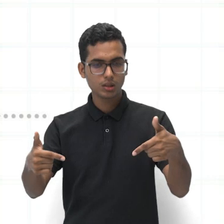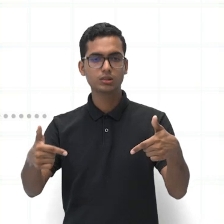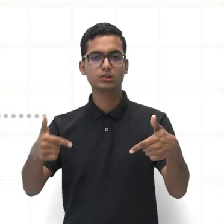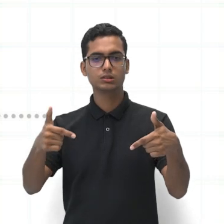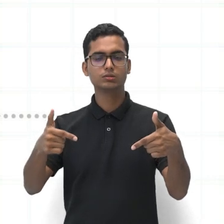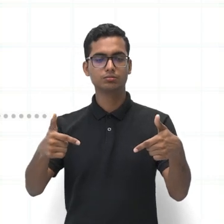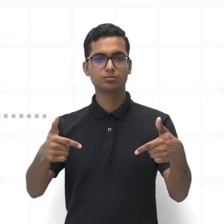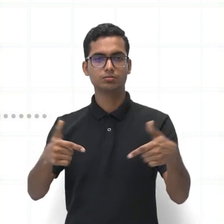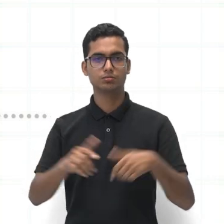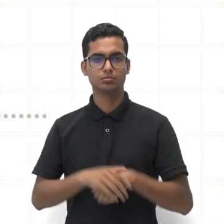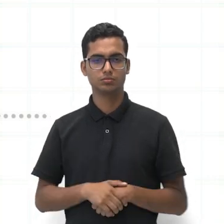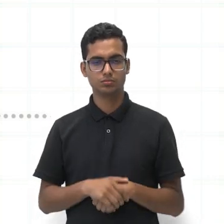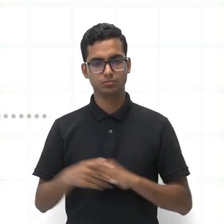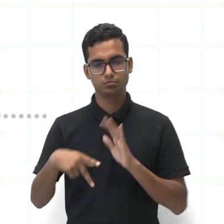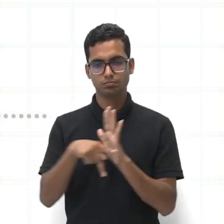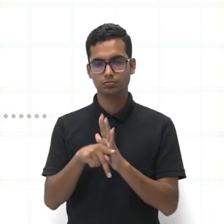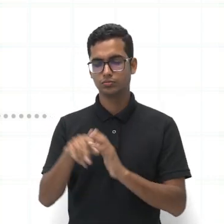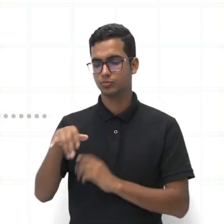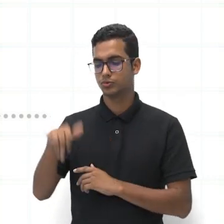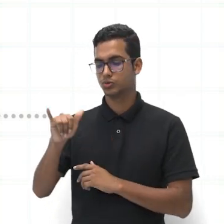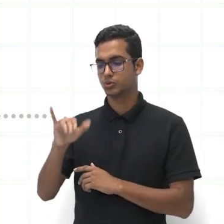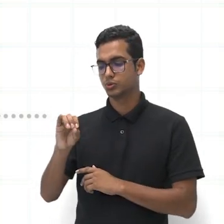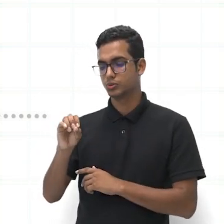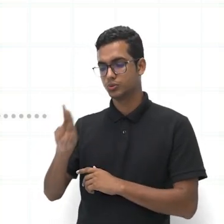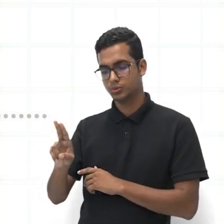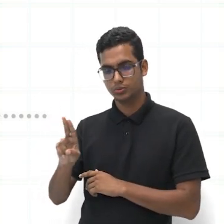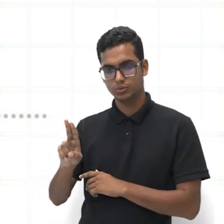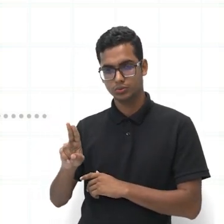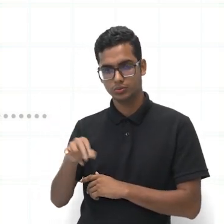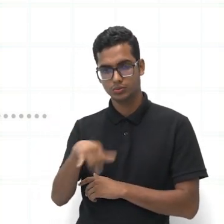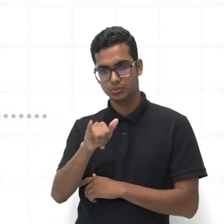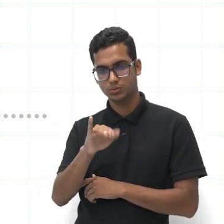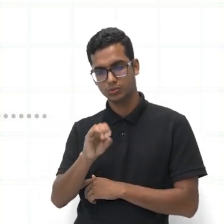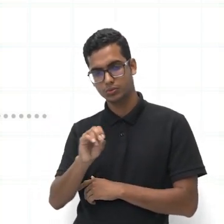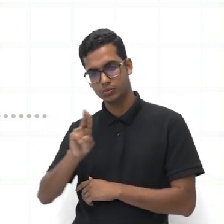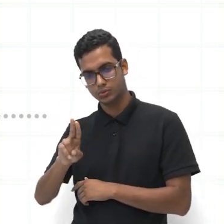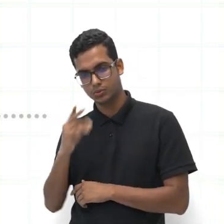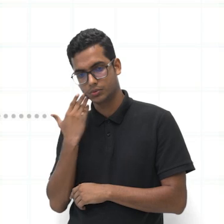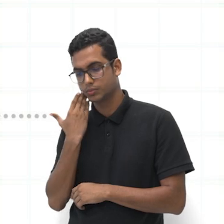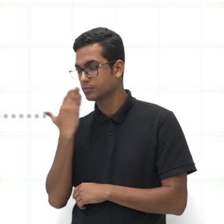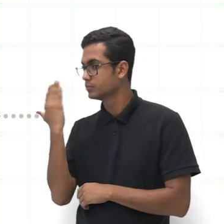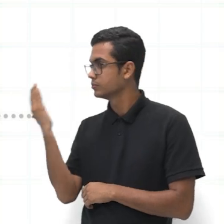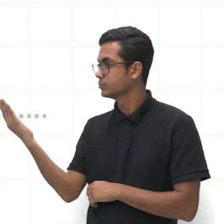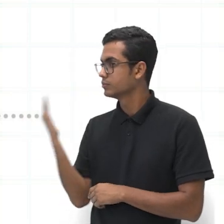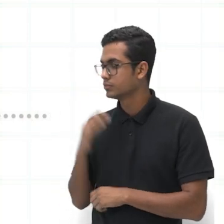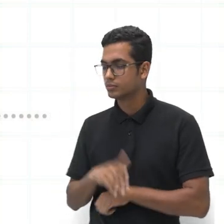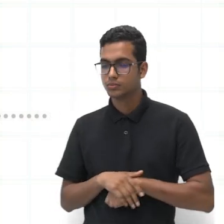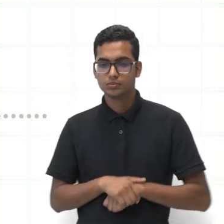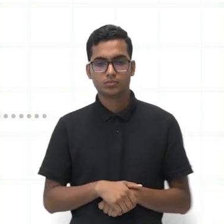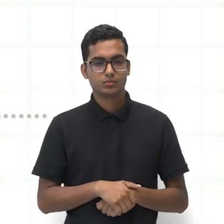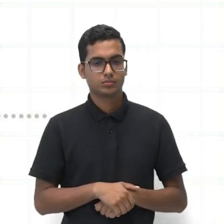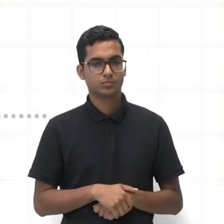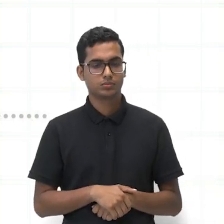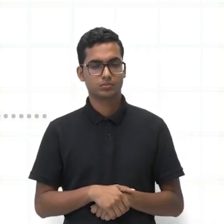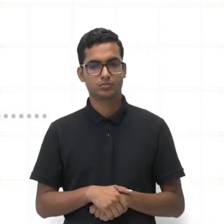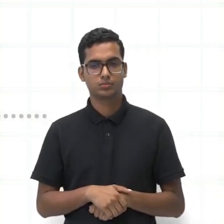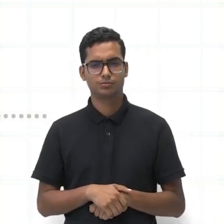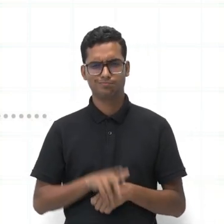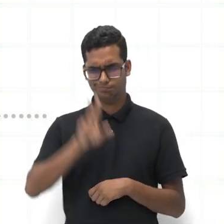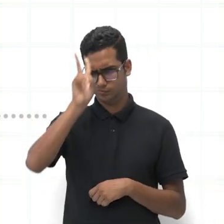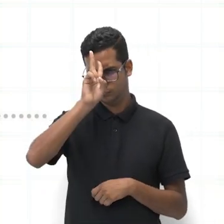no caso é you. Então, fica what you. Lembra aquele